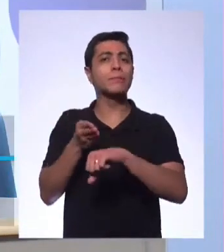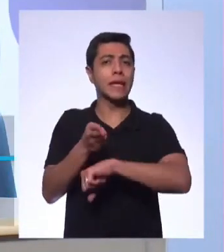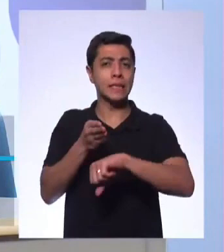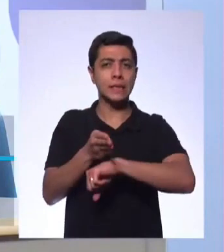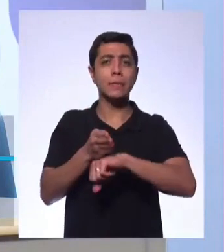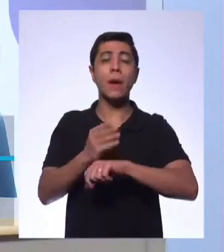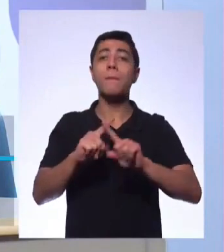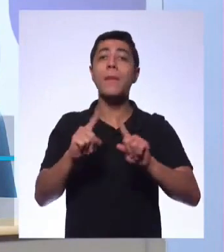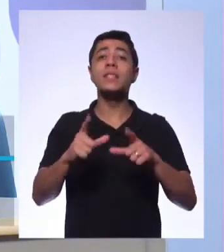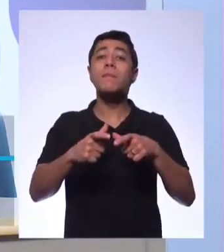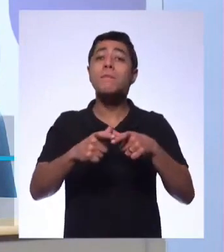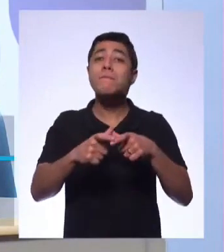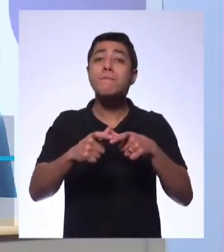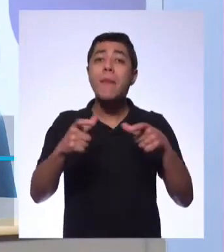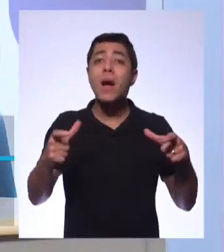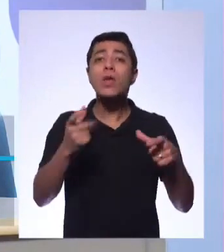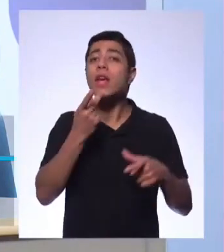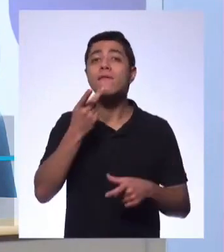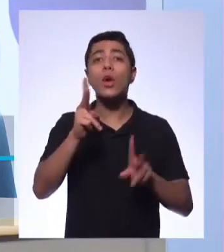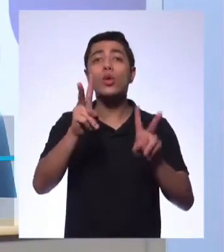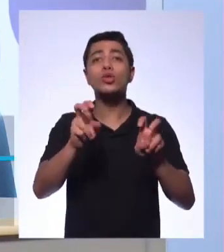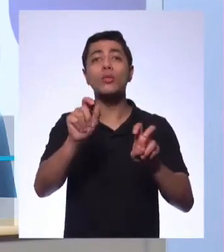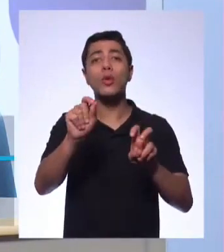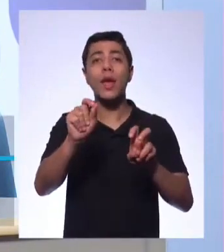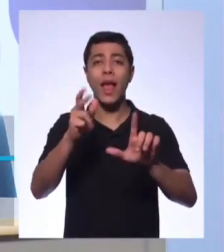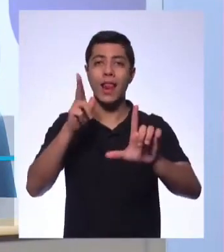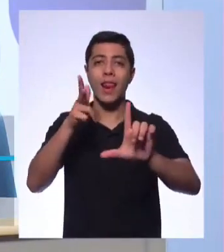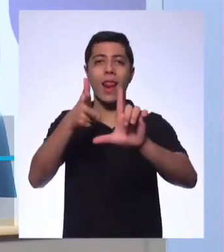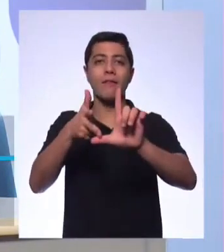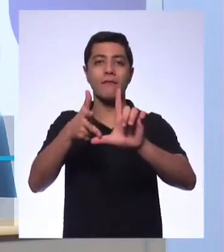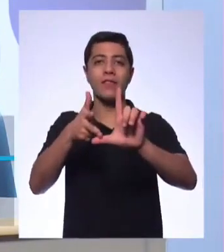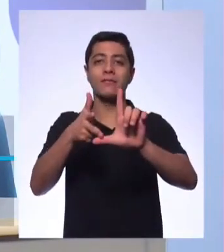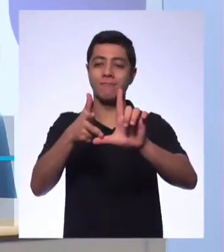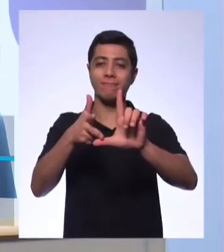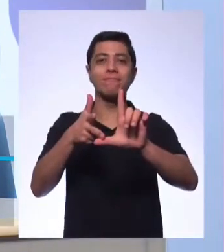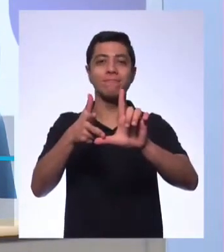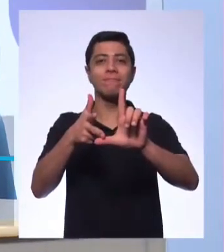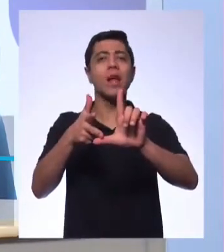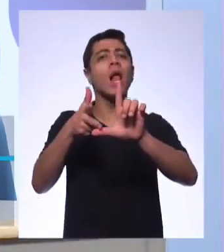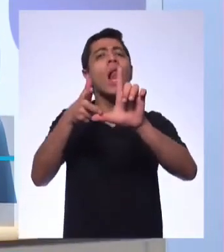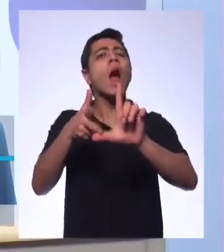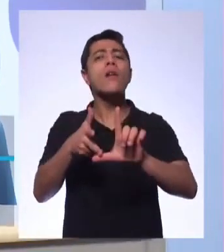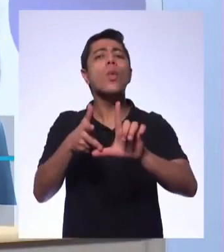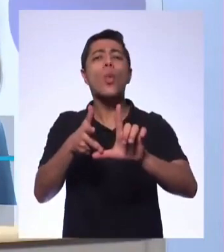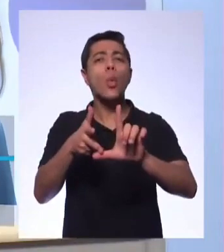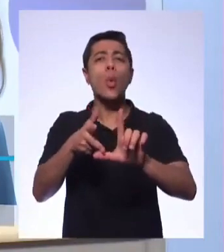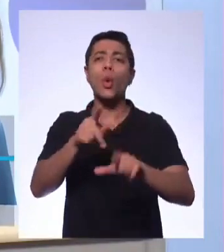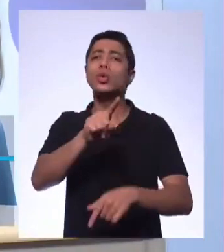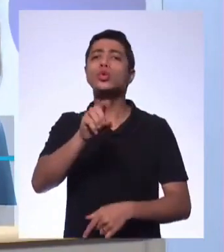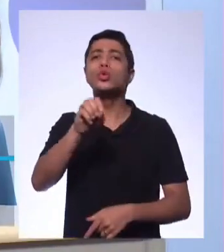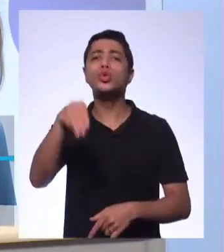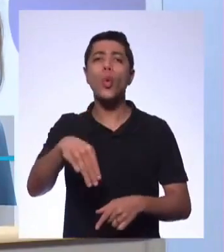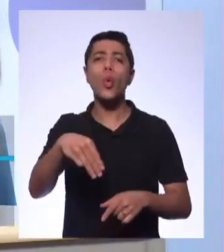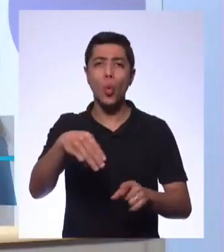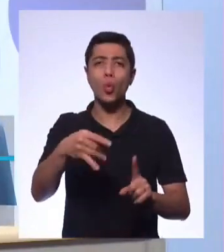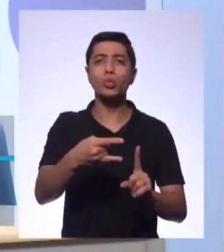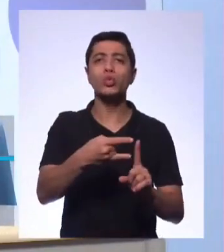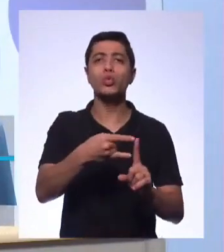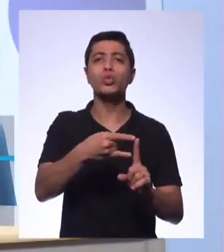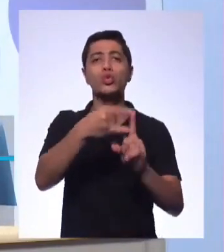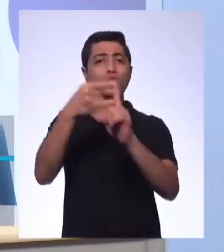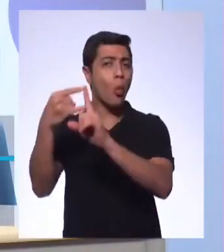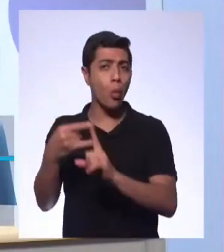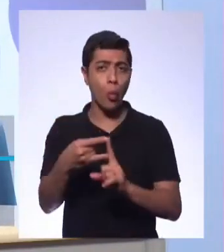unânime, falou live. Live através do Zoom, live de formas diversas. Eu queria agradecer a professora Daniela,